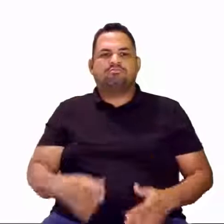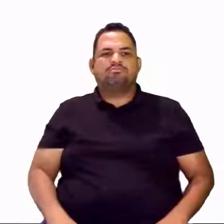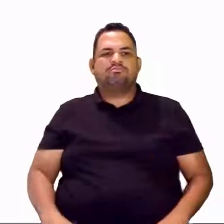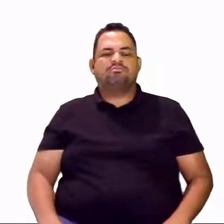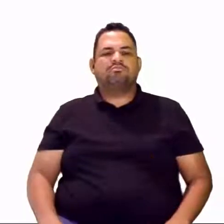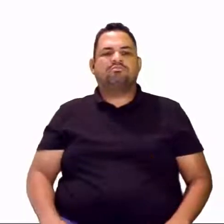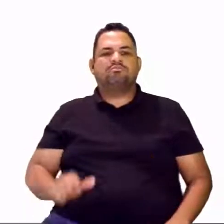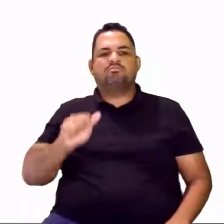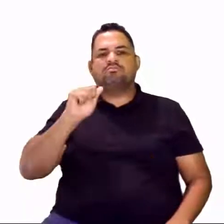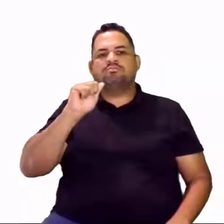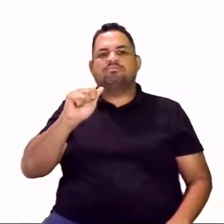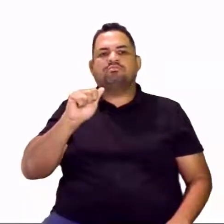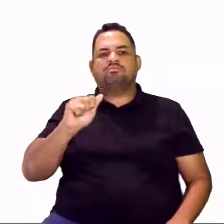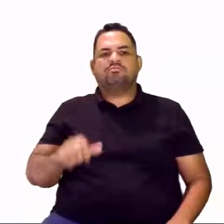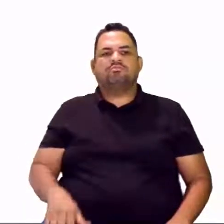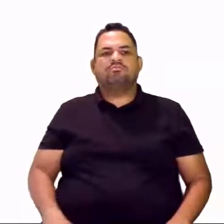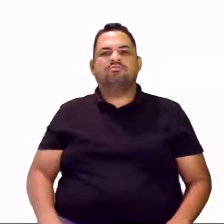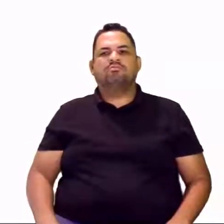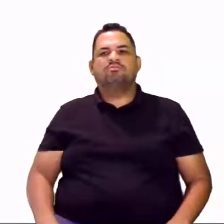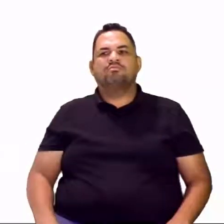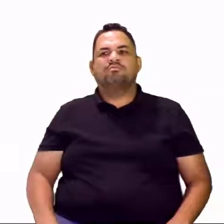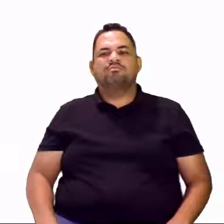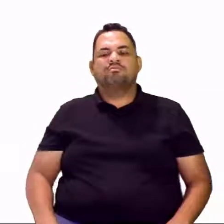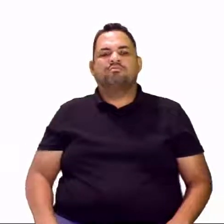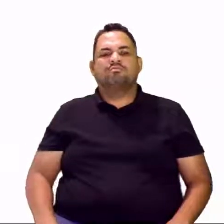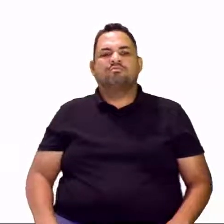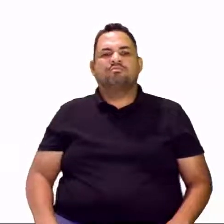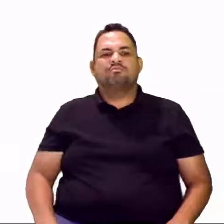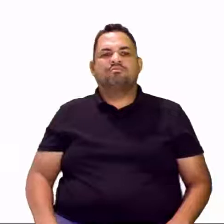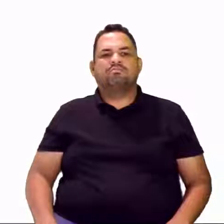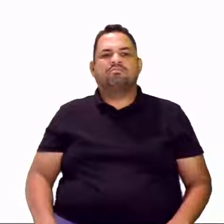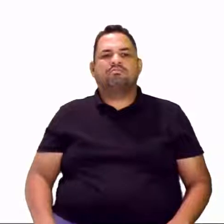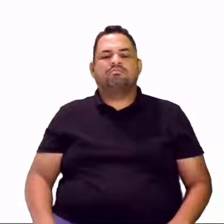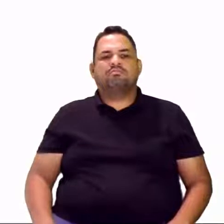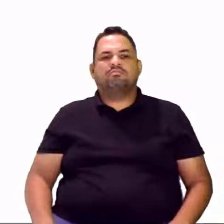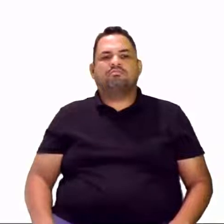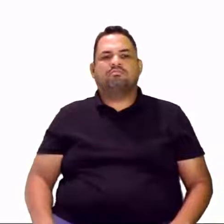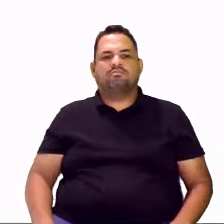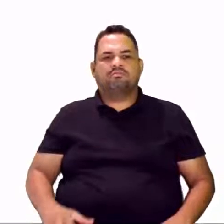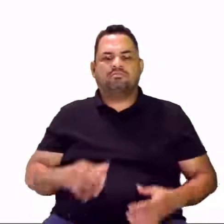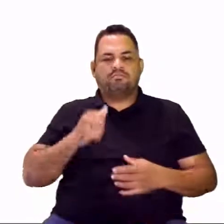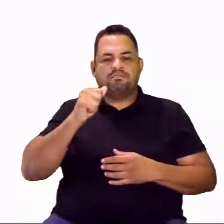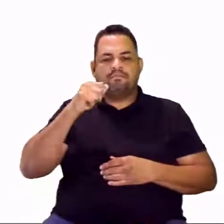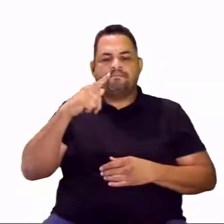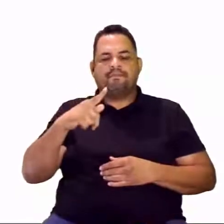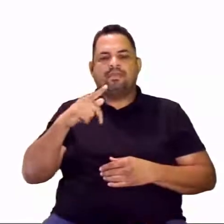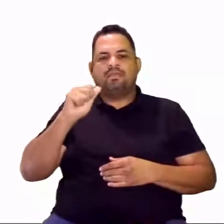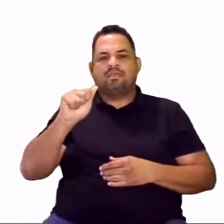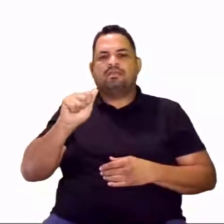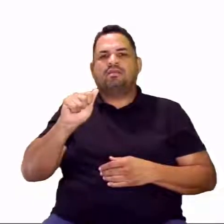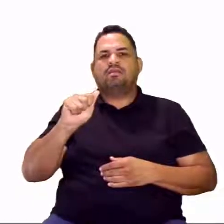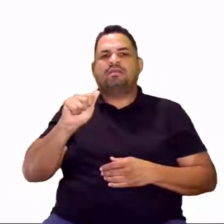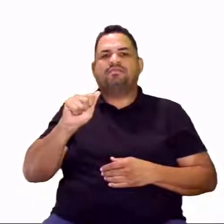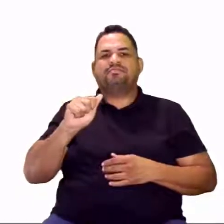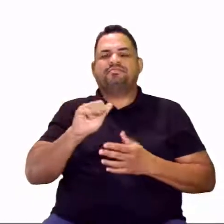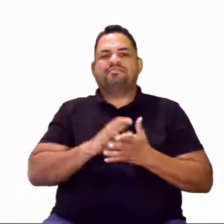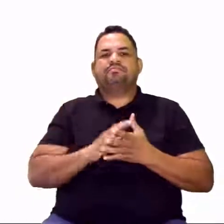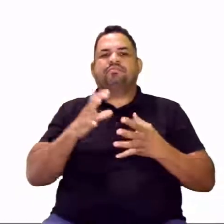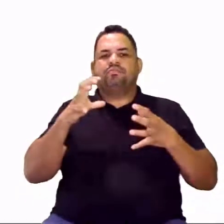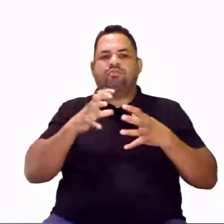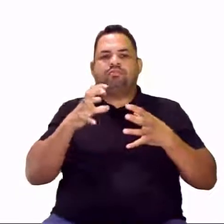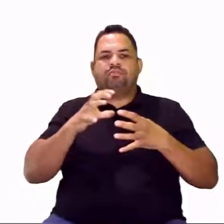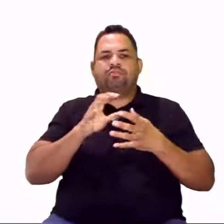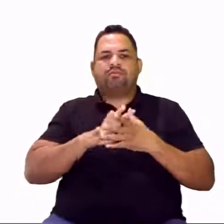que, letra A, olha só, como a pressão atmosférica interfere no escoamento da